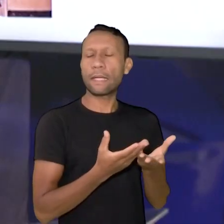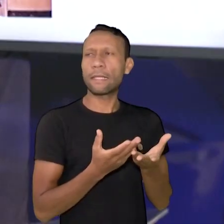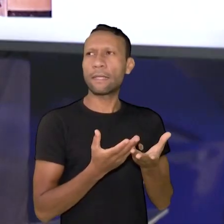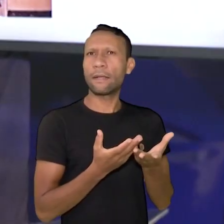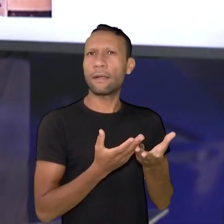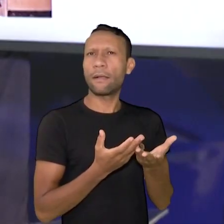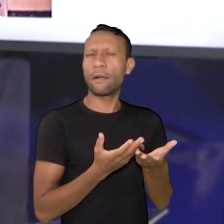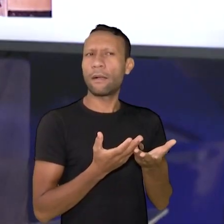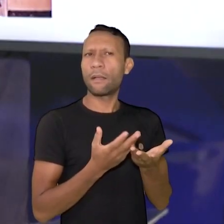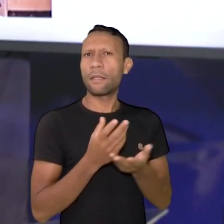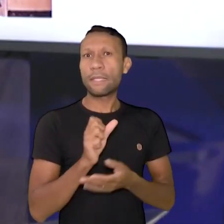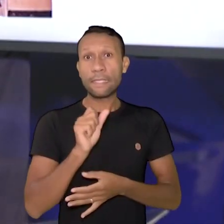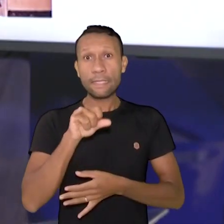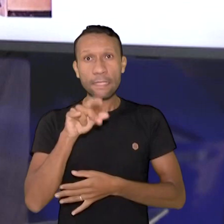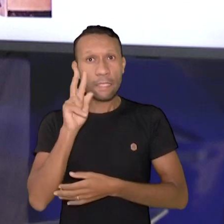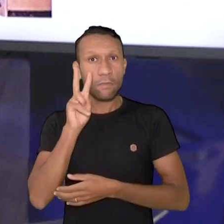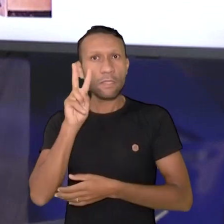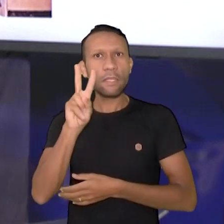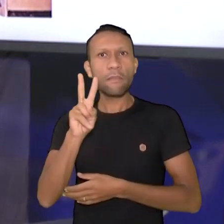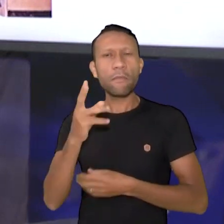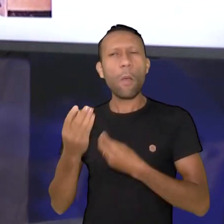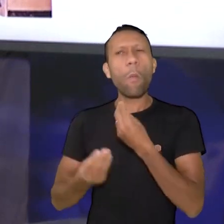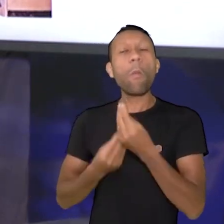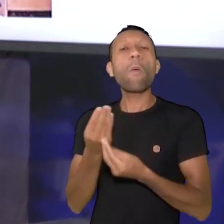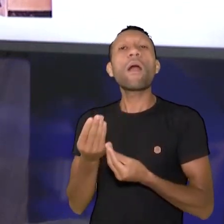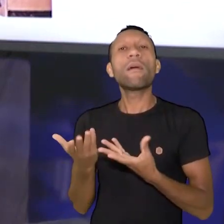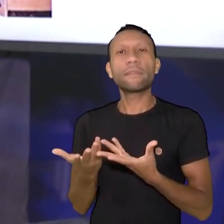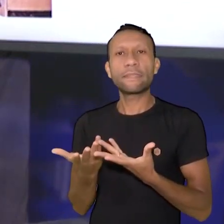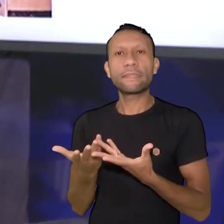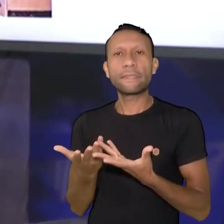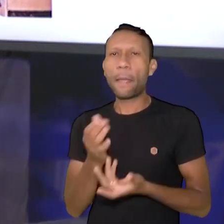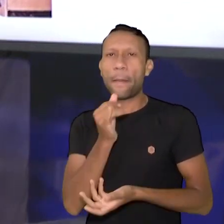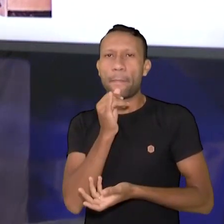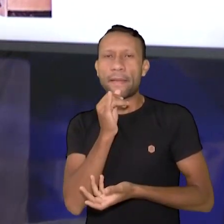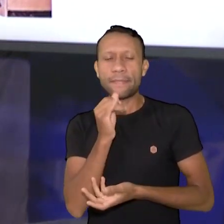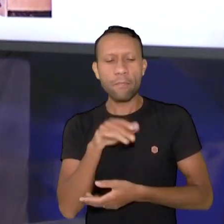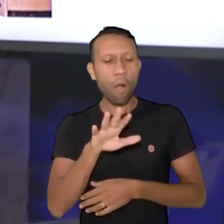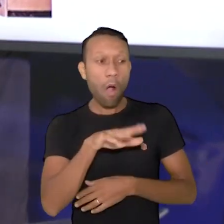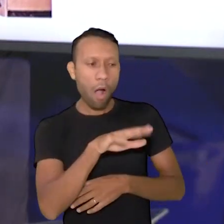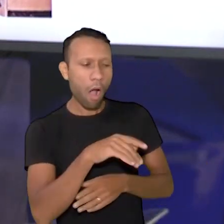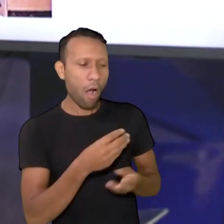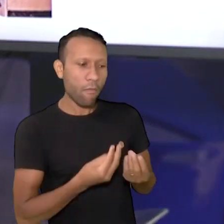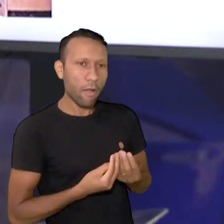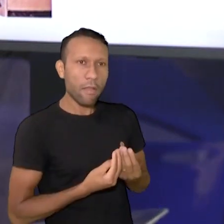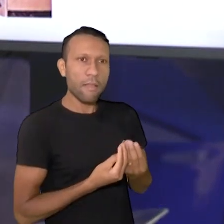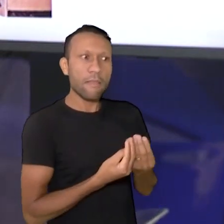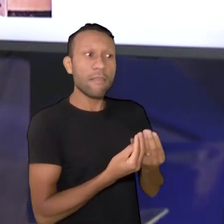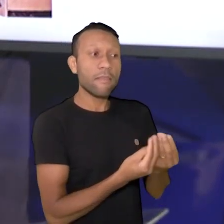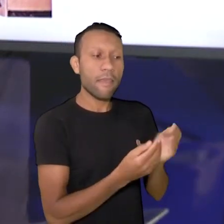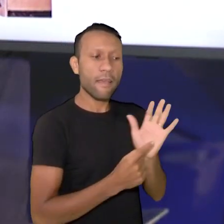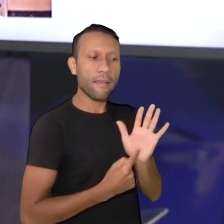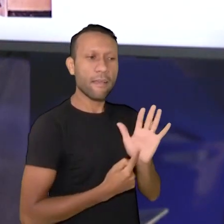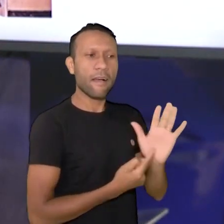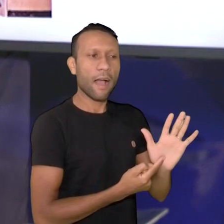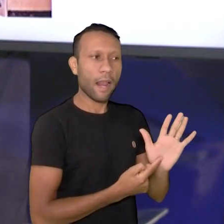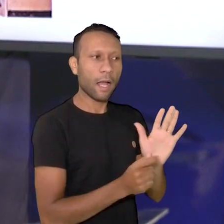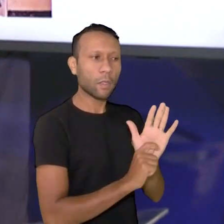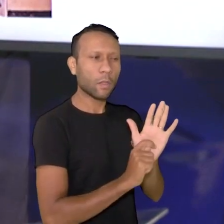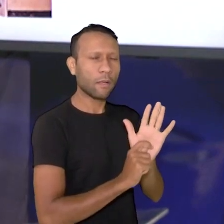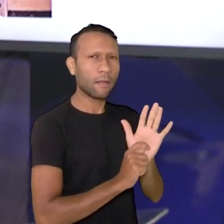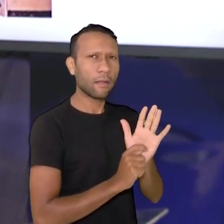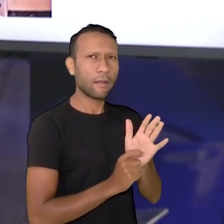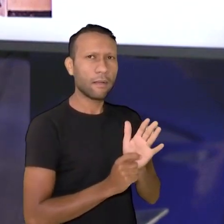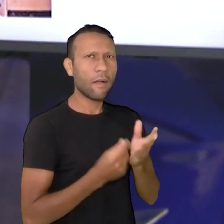atitude frente a essa oferta. Então, se por exemplo eu estou aqui e eu ofereço uma droga ilícita para você, como é que você agiria no